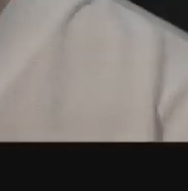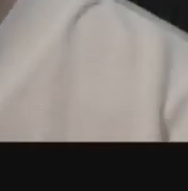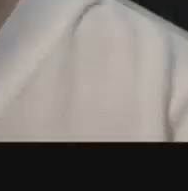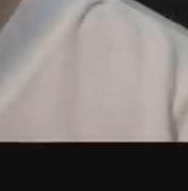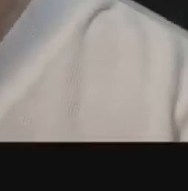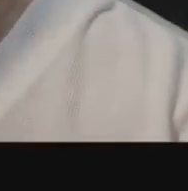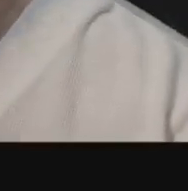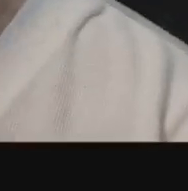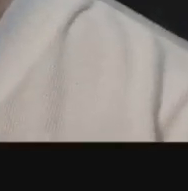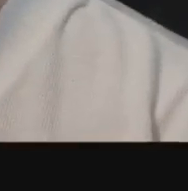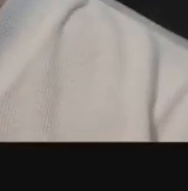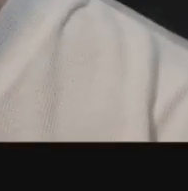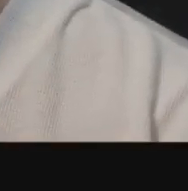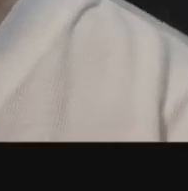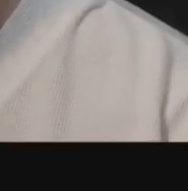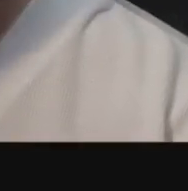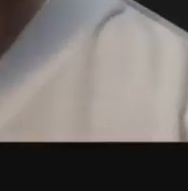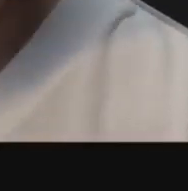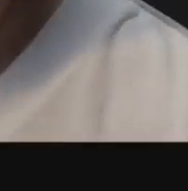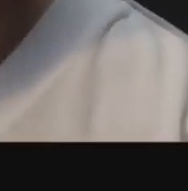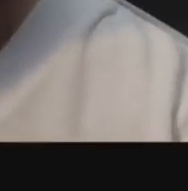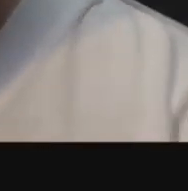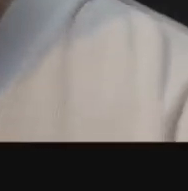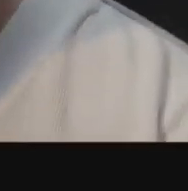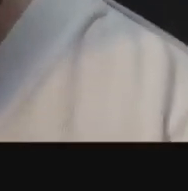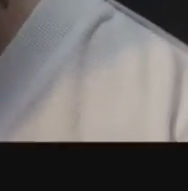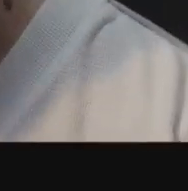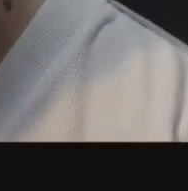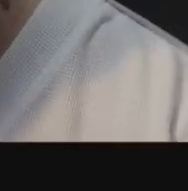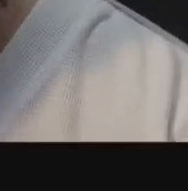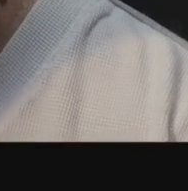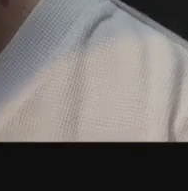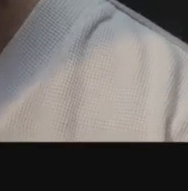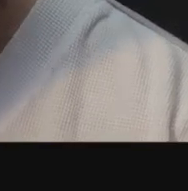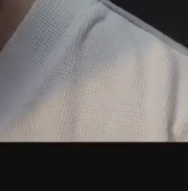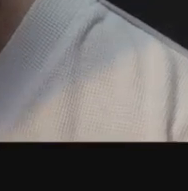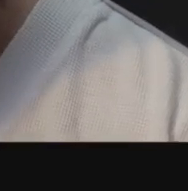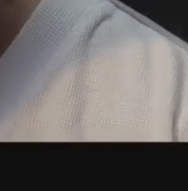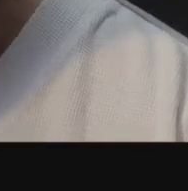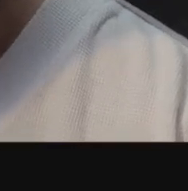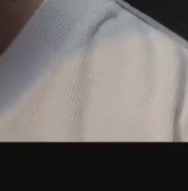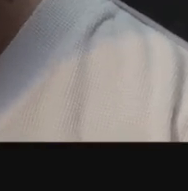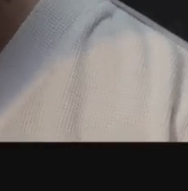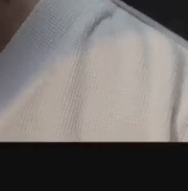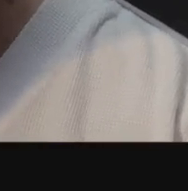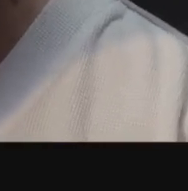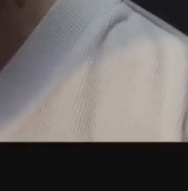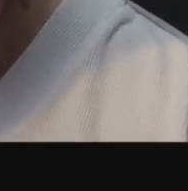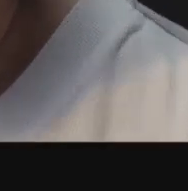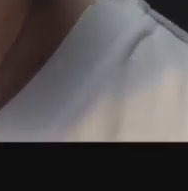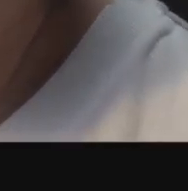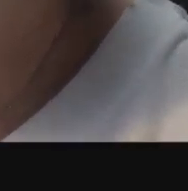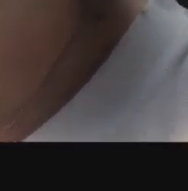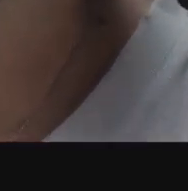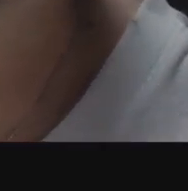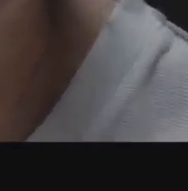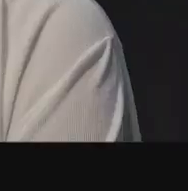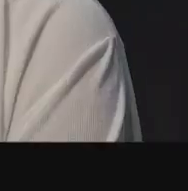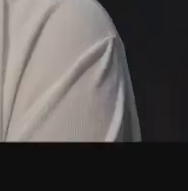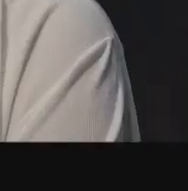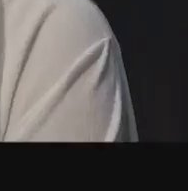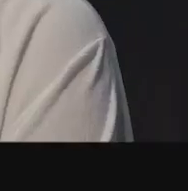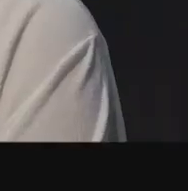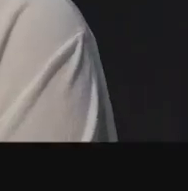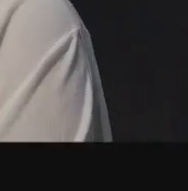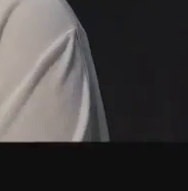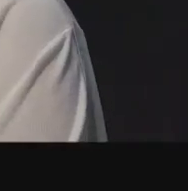Sou espanhol, 56 anos, fotógrafo, sou fotógrafo de pessoas,